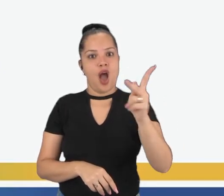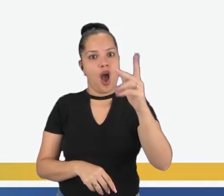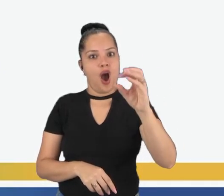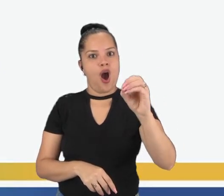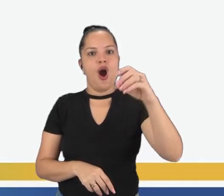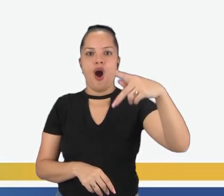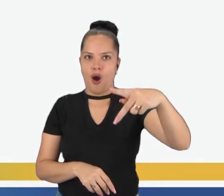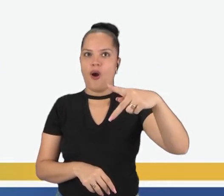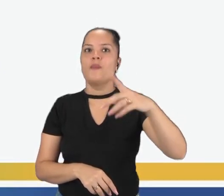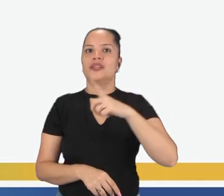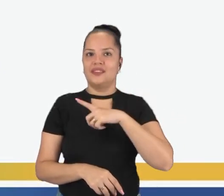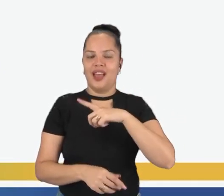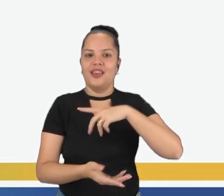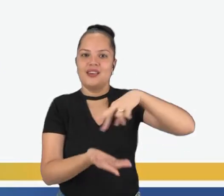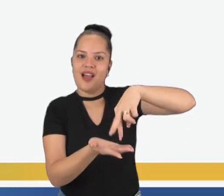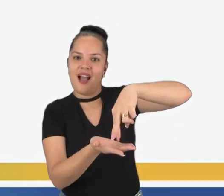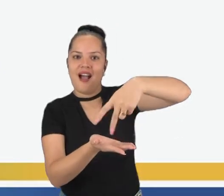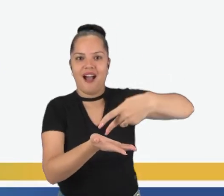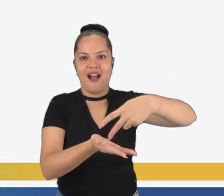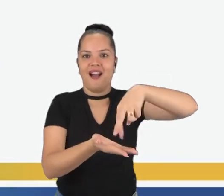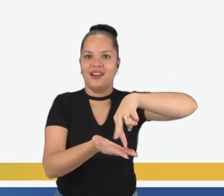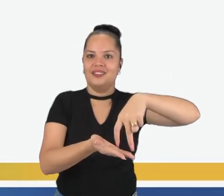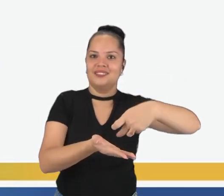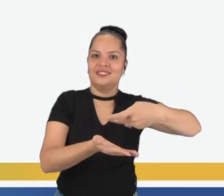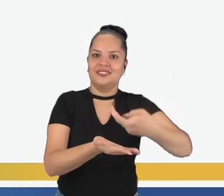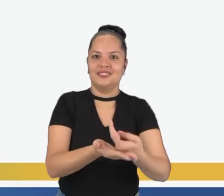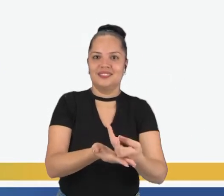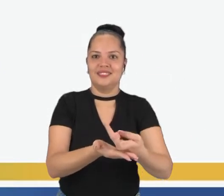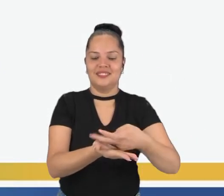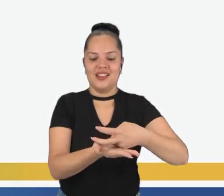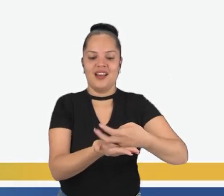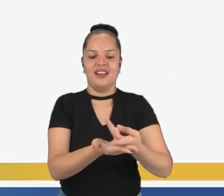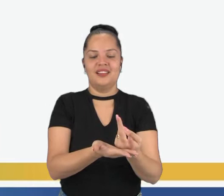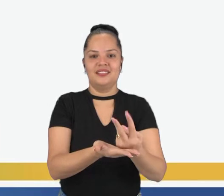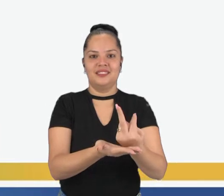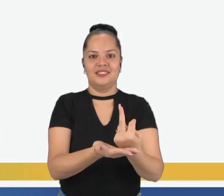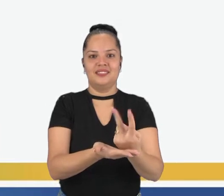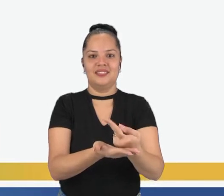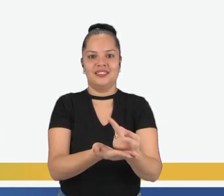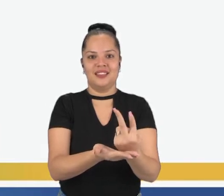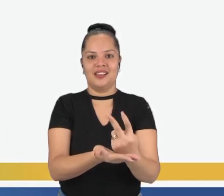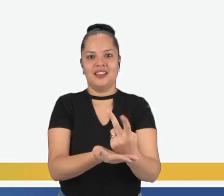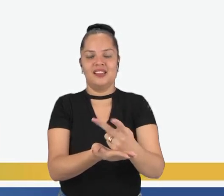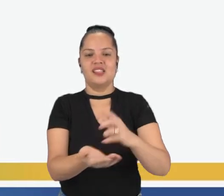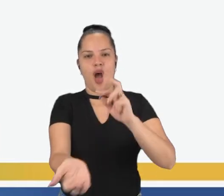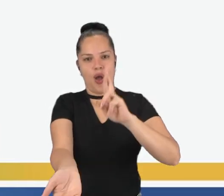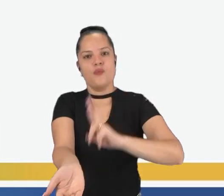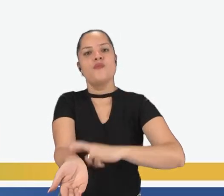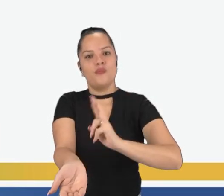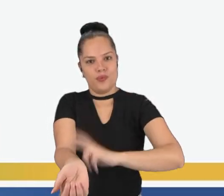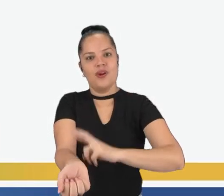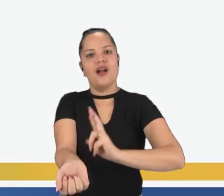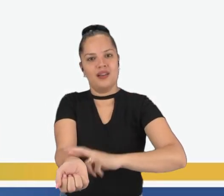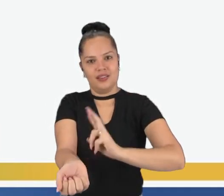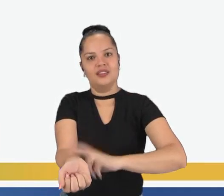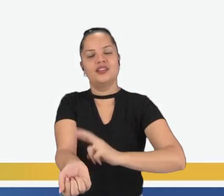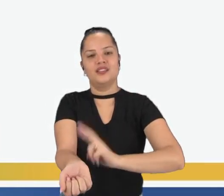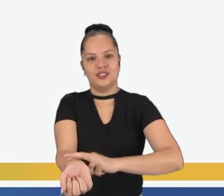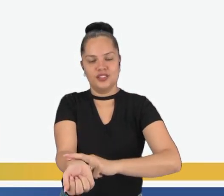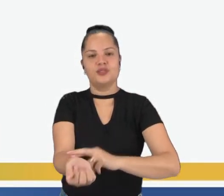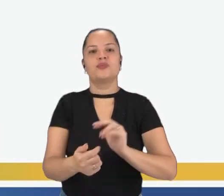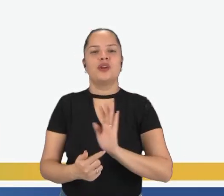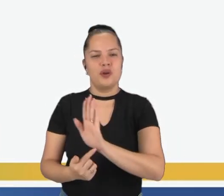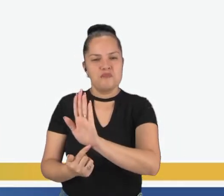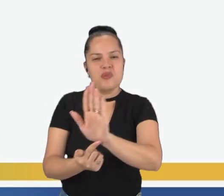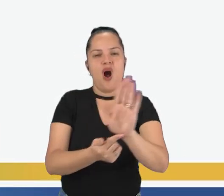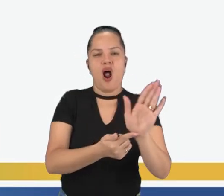E eles têm essa dança que é dança ao chão, é uma dança rítmica, é uma dança que requer,